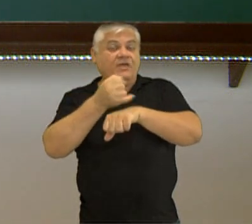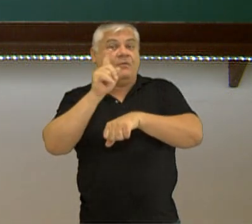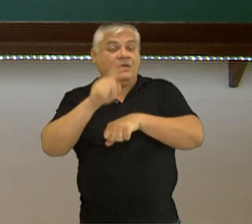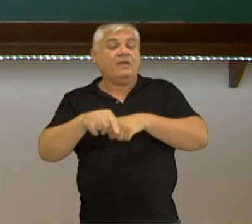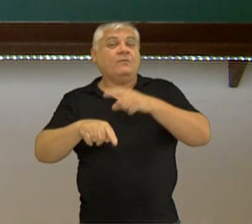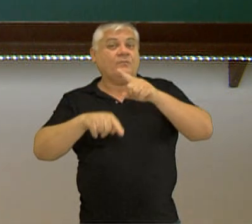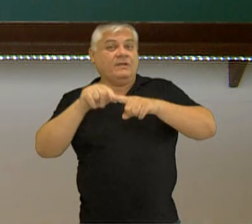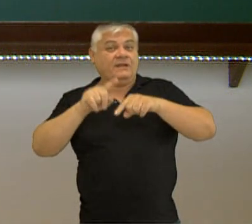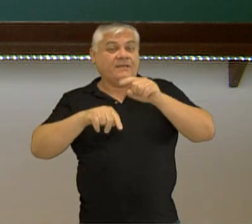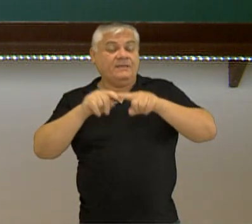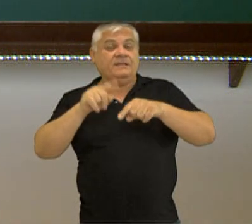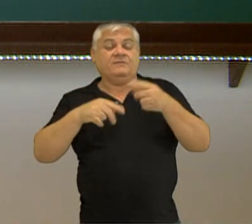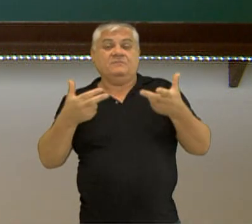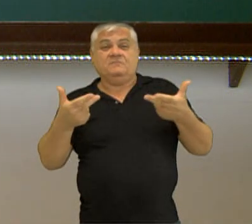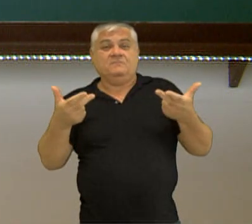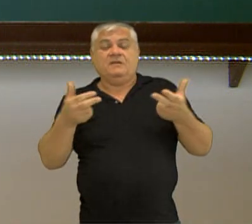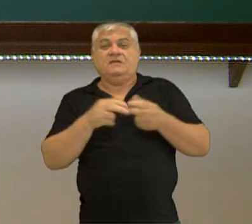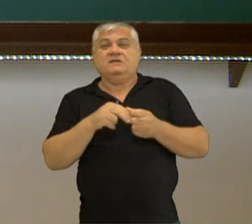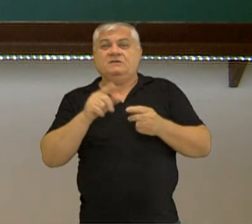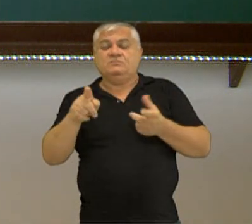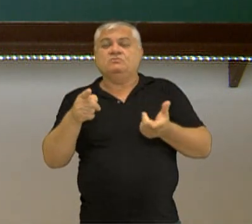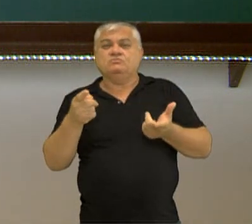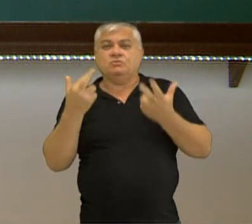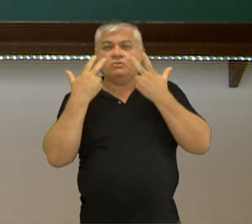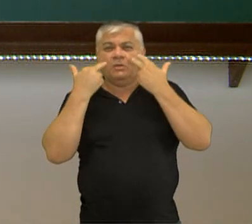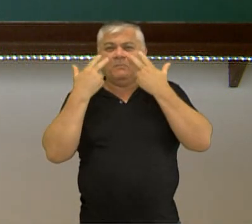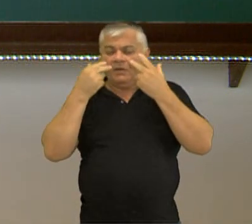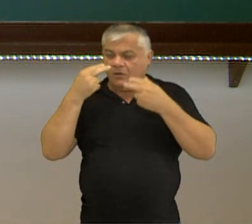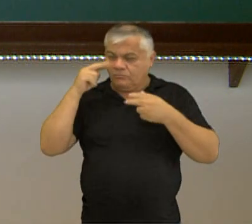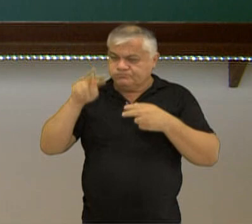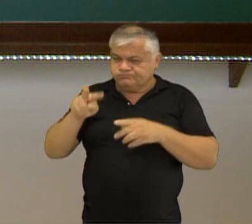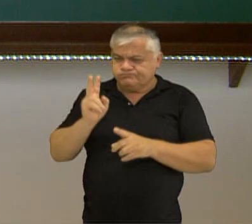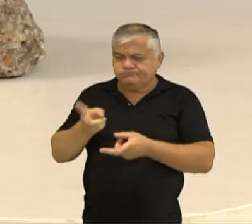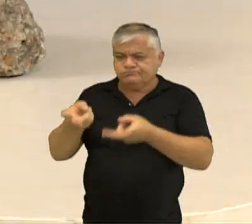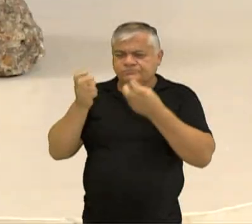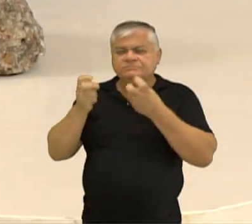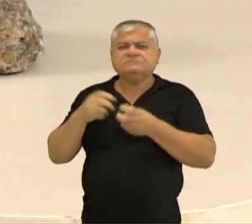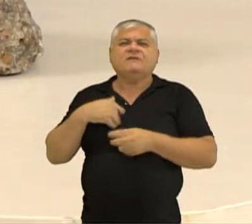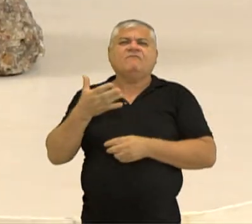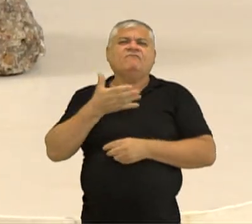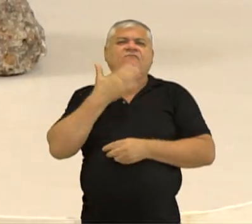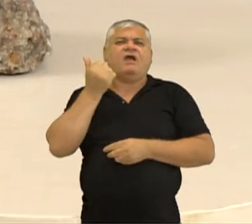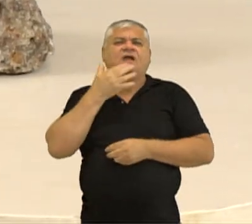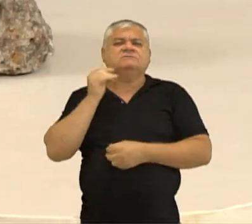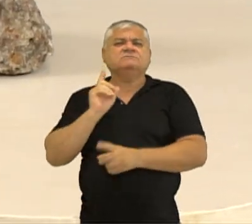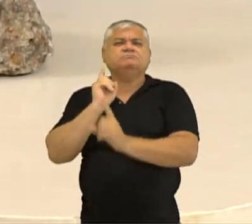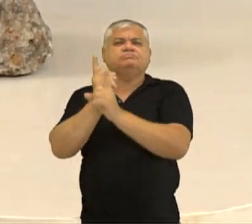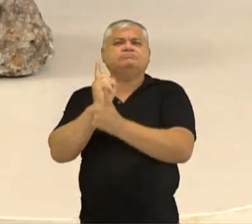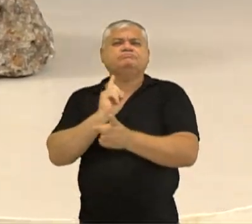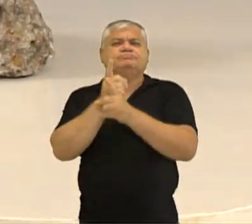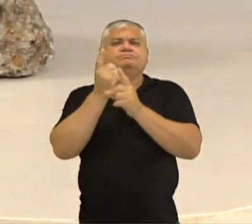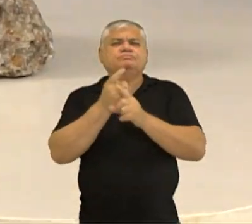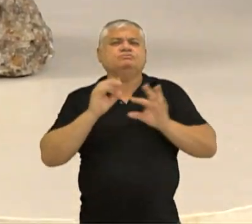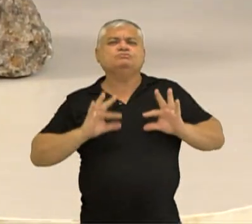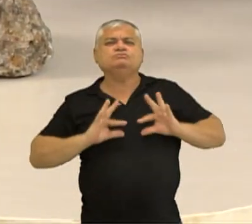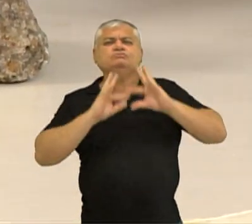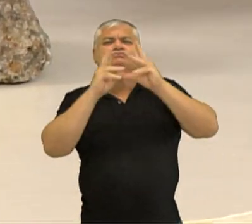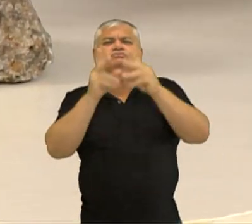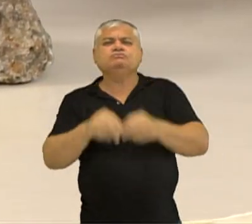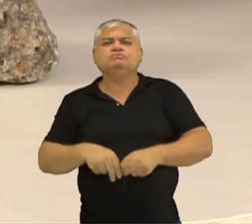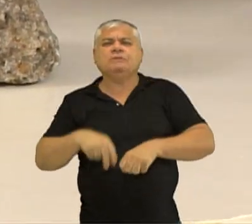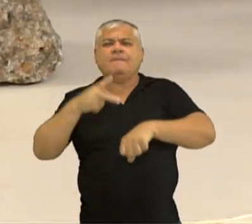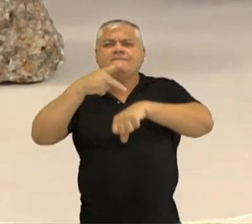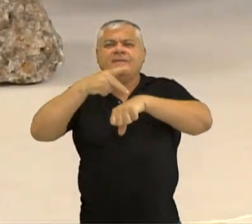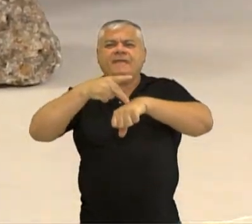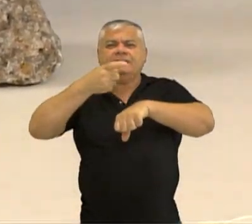elemento assim, muito comum na natureza, ele é facilmente encontrado em quase todos os tipos de